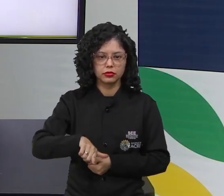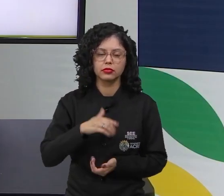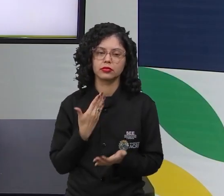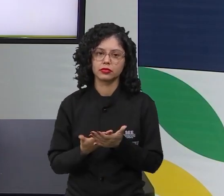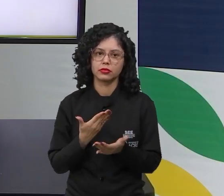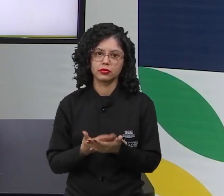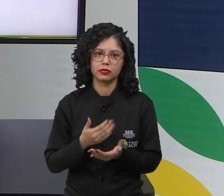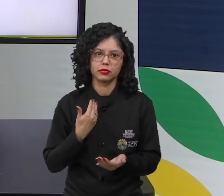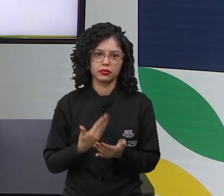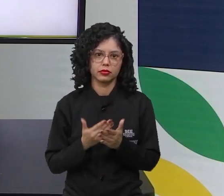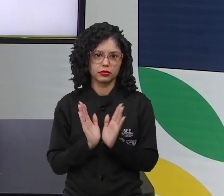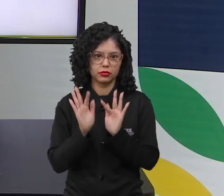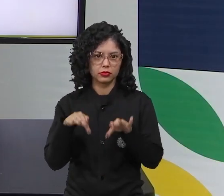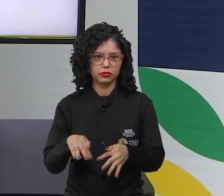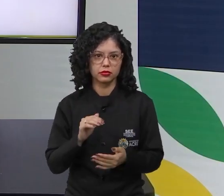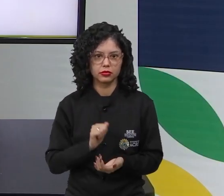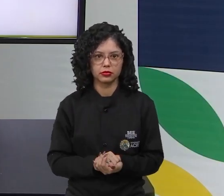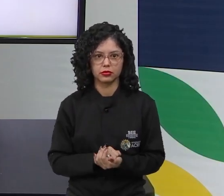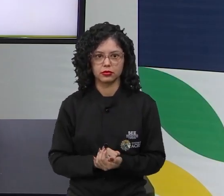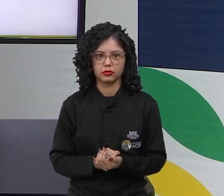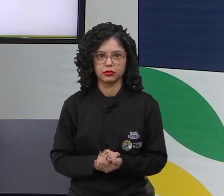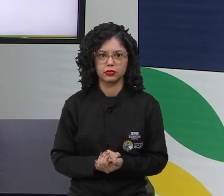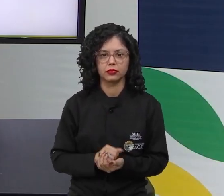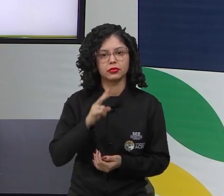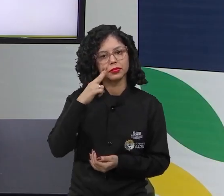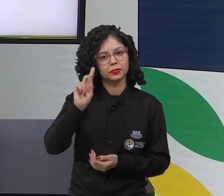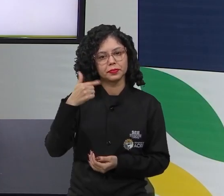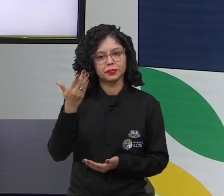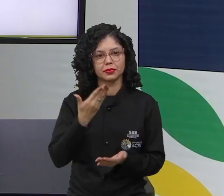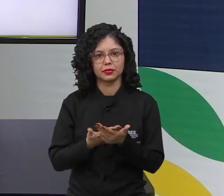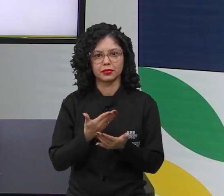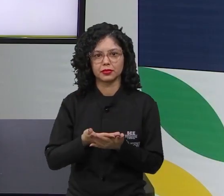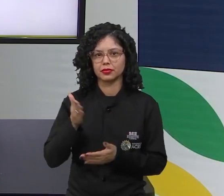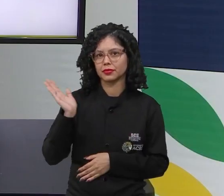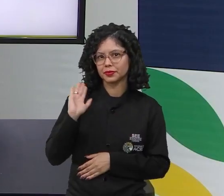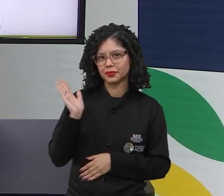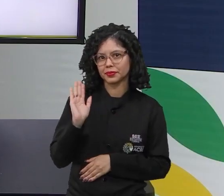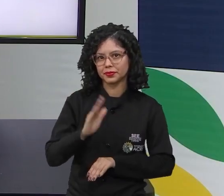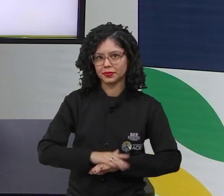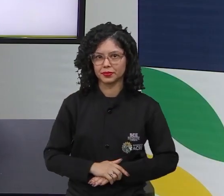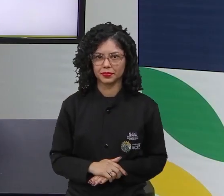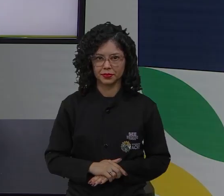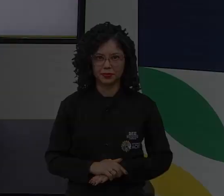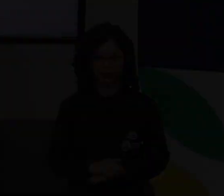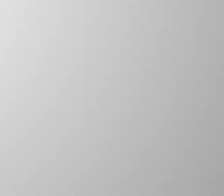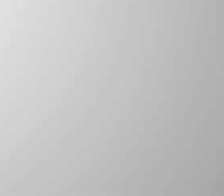viu? A nossa aula termina por aqui. Eu te vejo na próxima. Tchau!